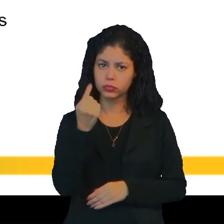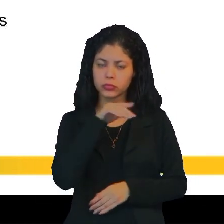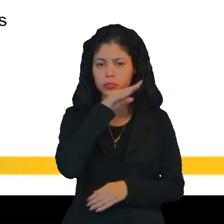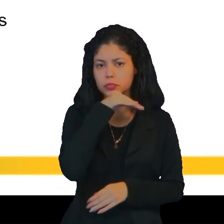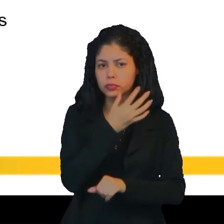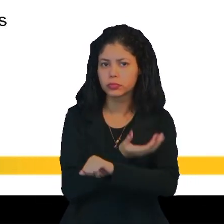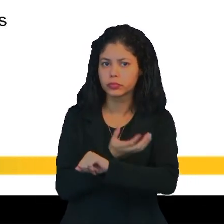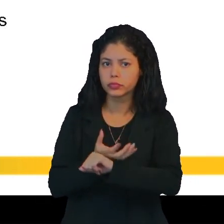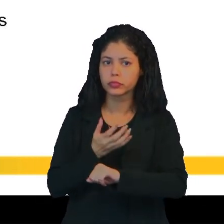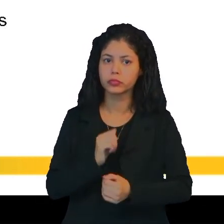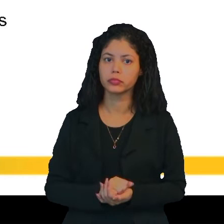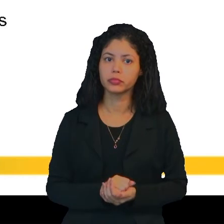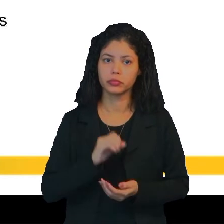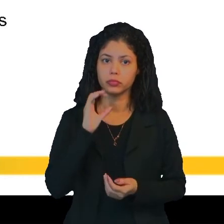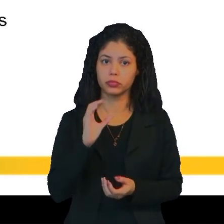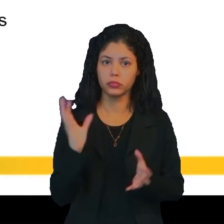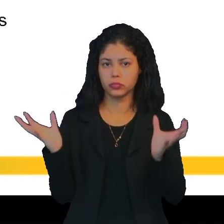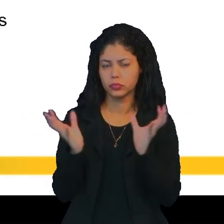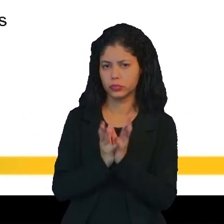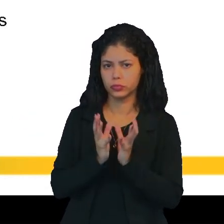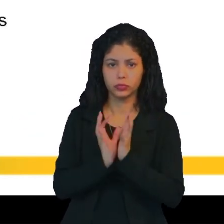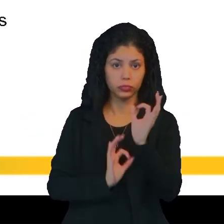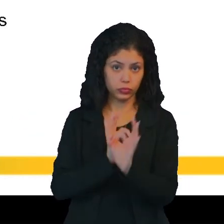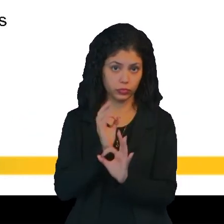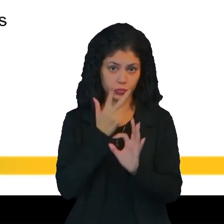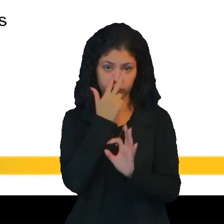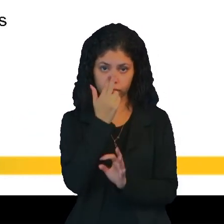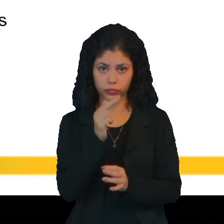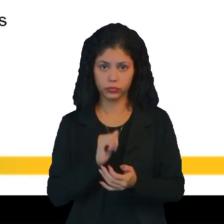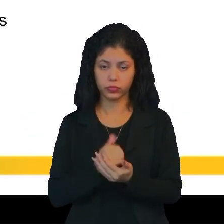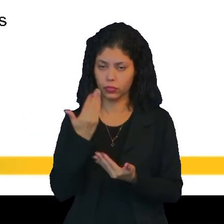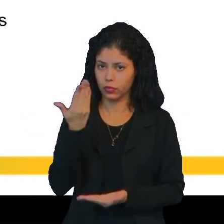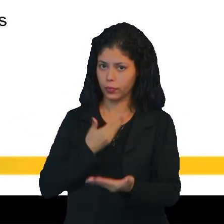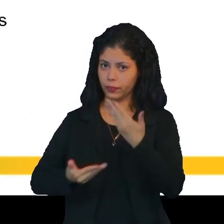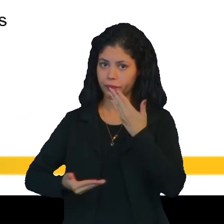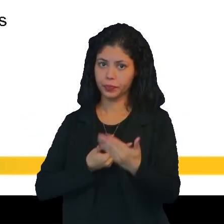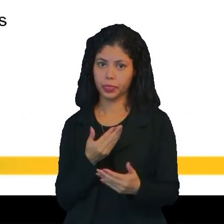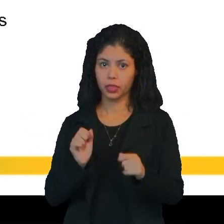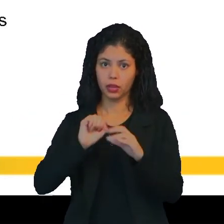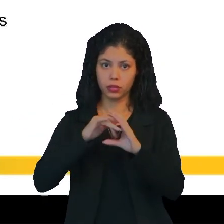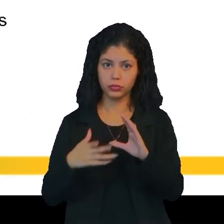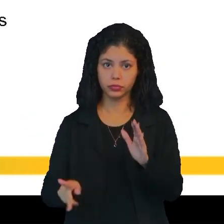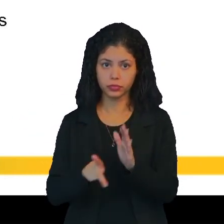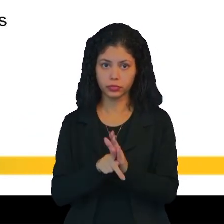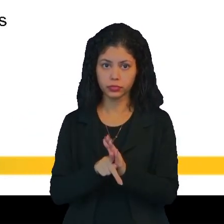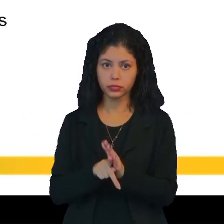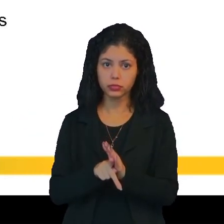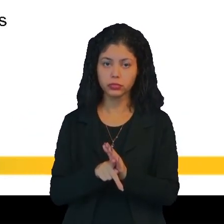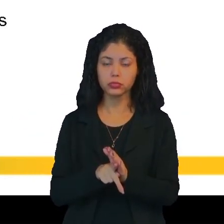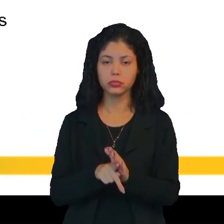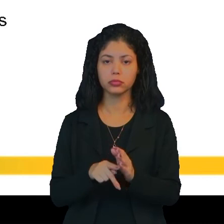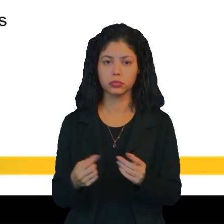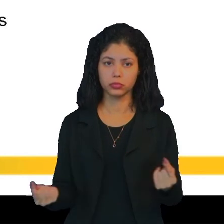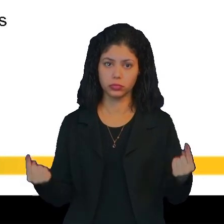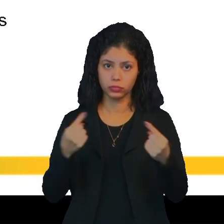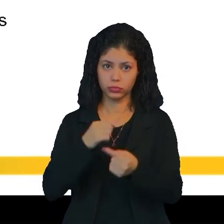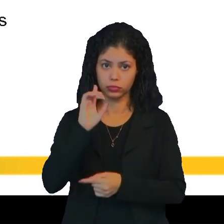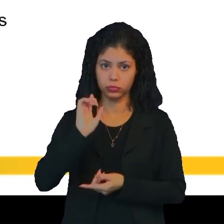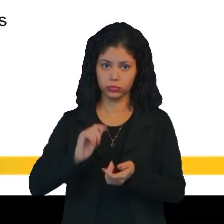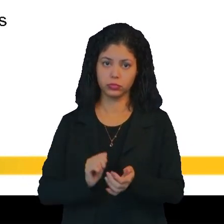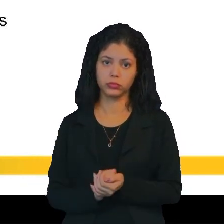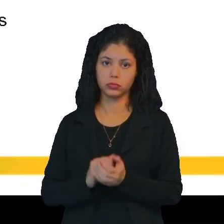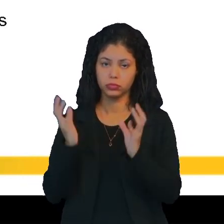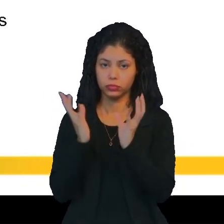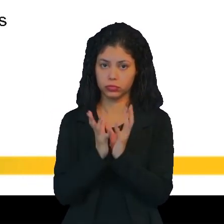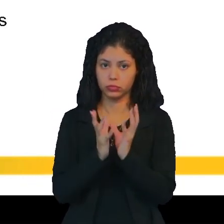animal ou vegetal. C, um conjunto de organismos semelhantes que compartilham características exclusivas entre si. Ou letra D,